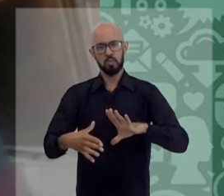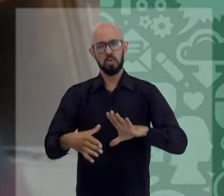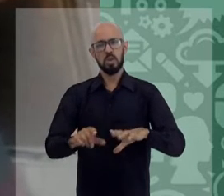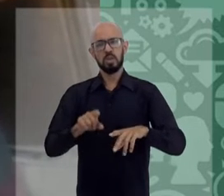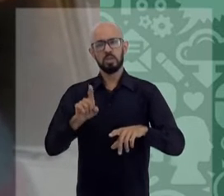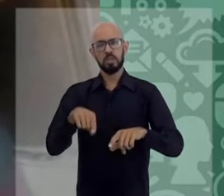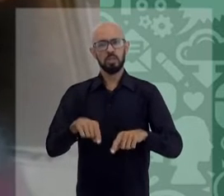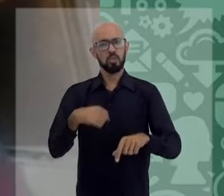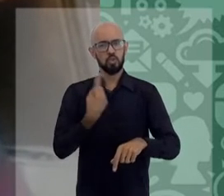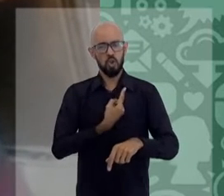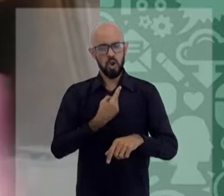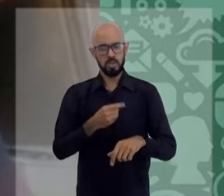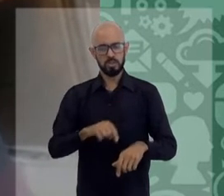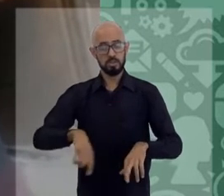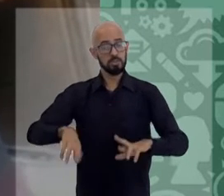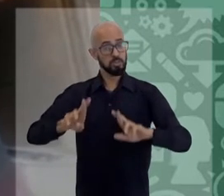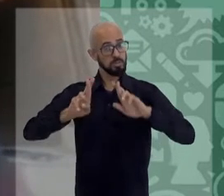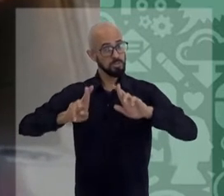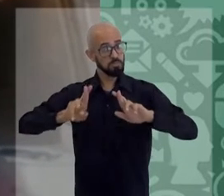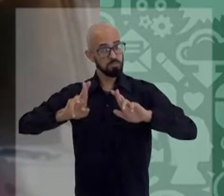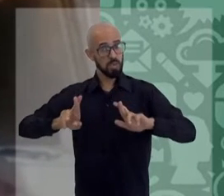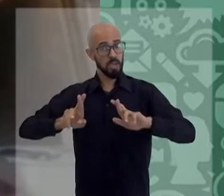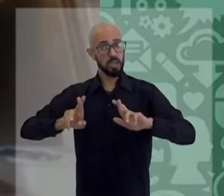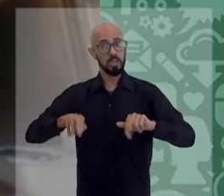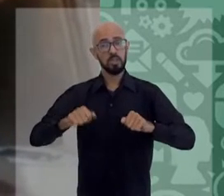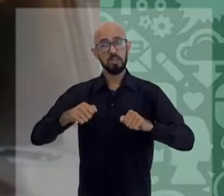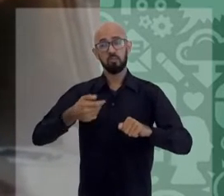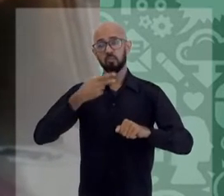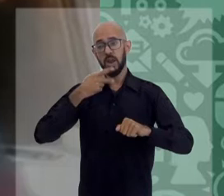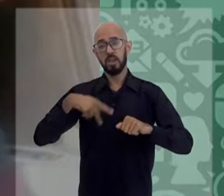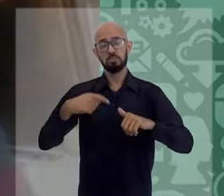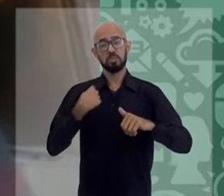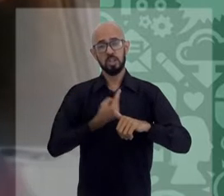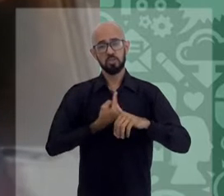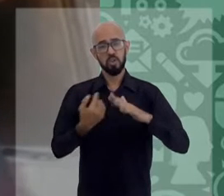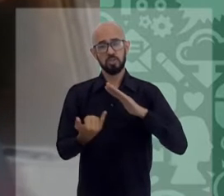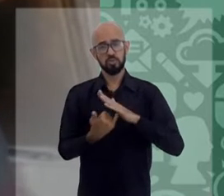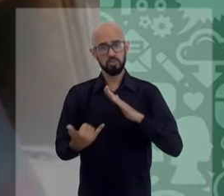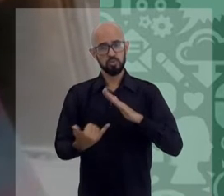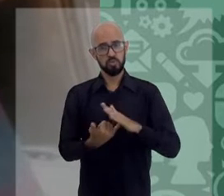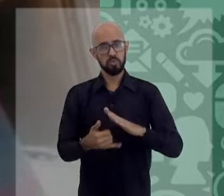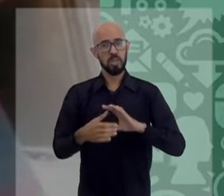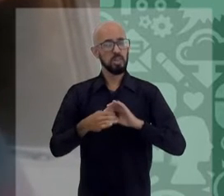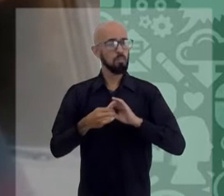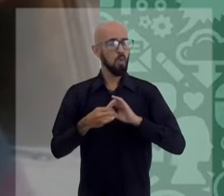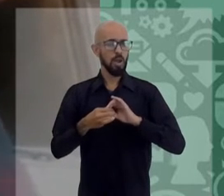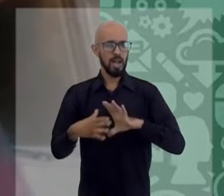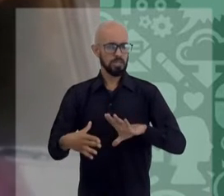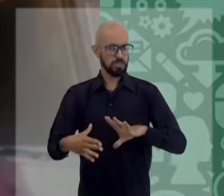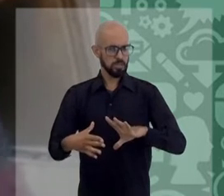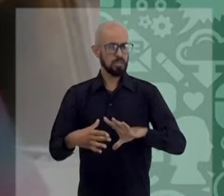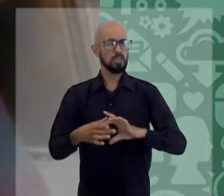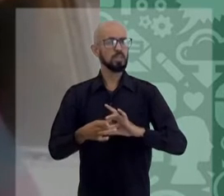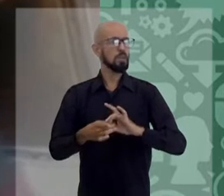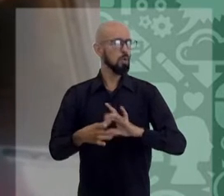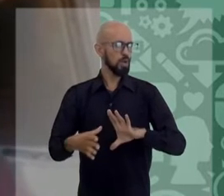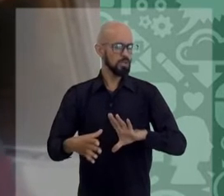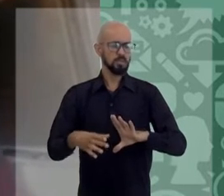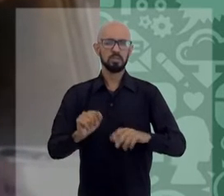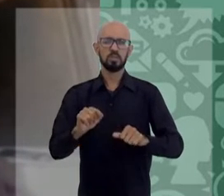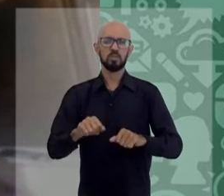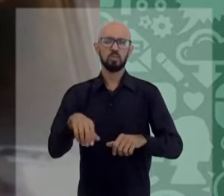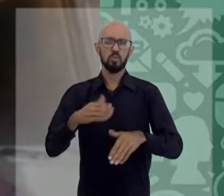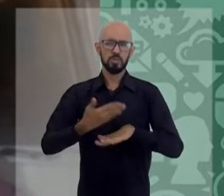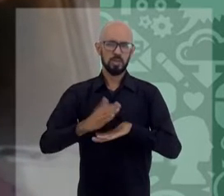espera é que sejam colocadas questões sobre as nossas instituições, sobre a democracia, enfim, sobre a